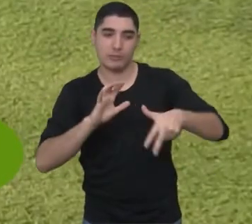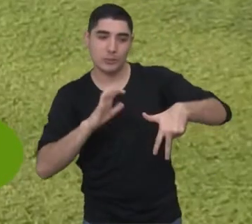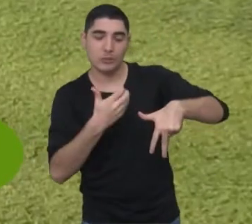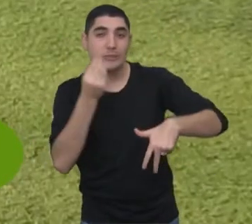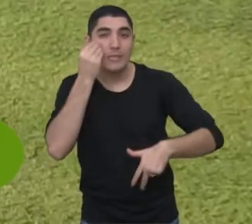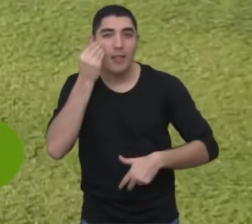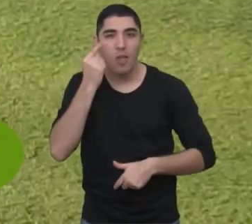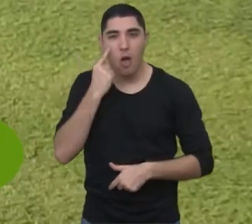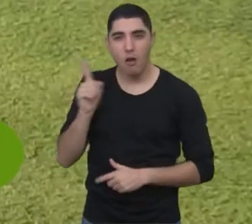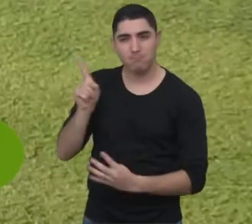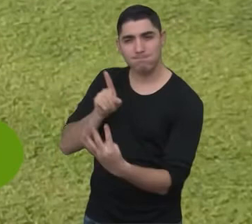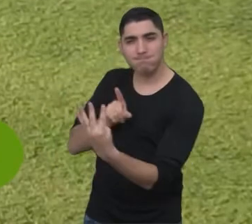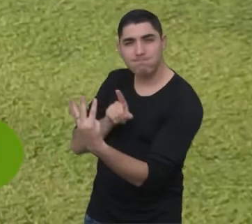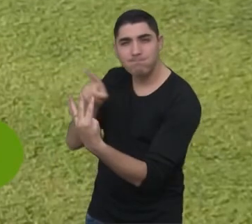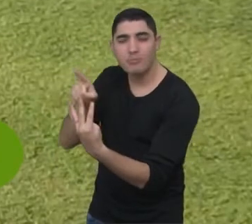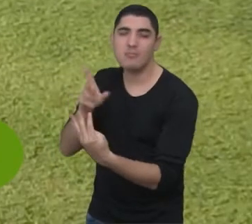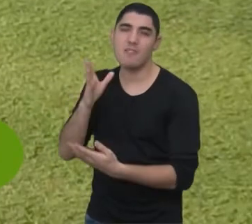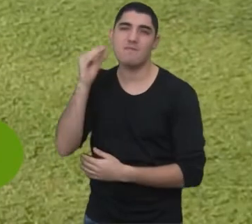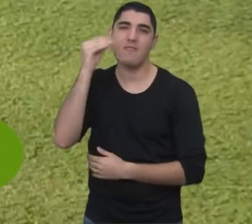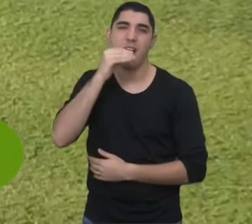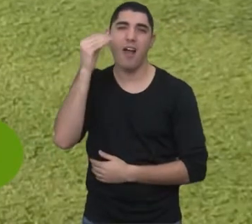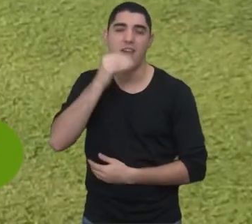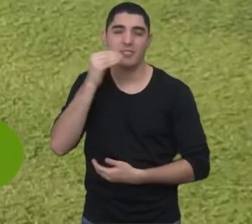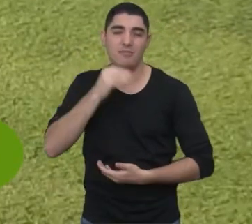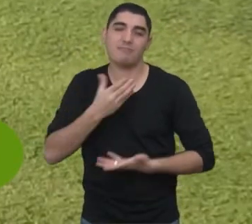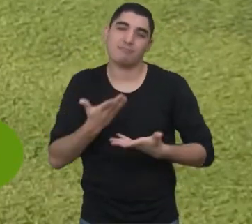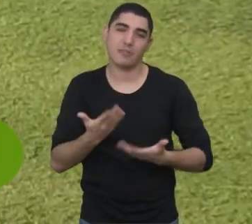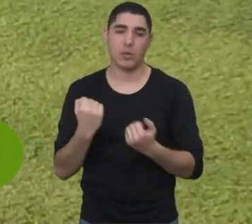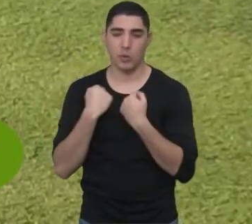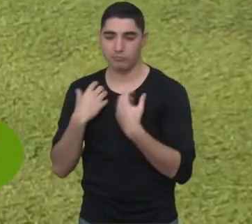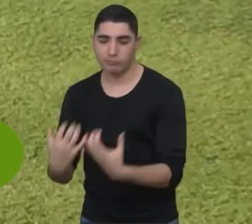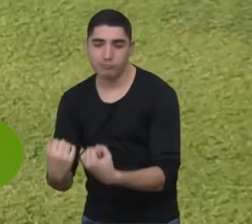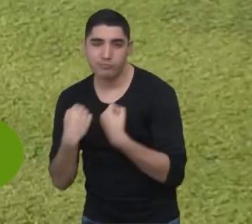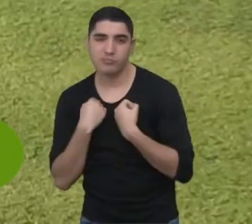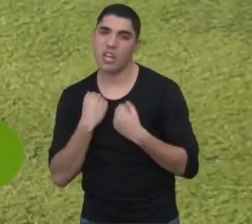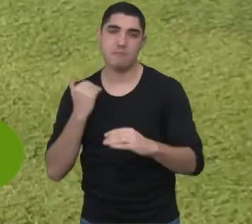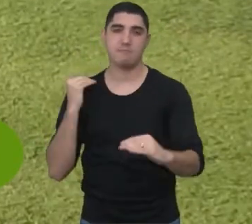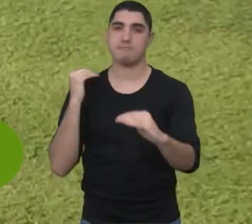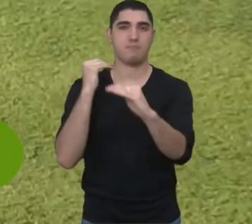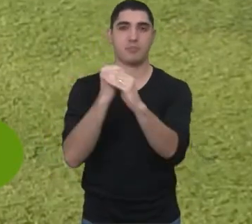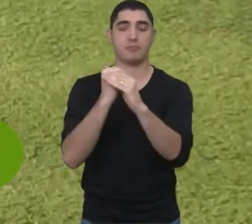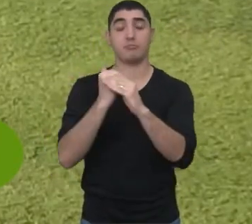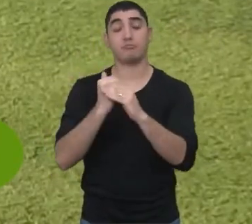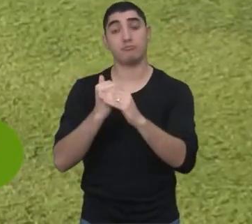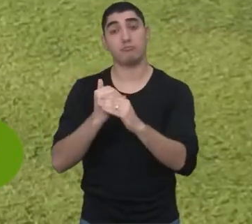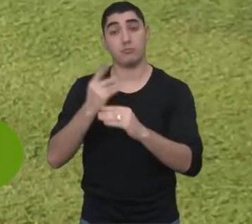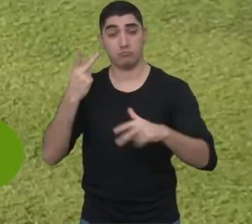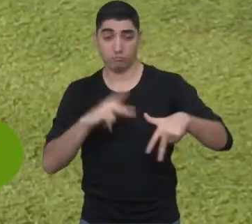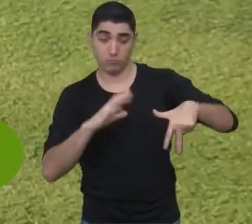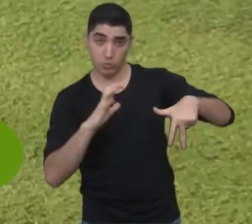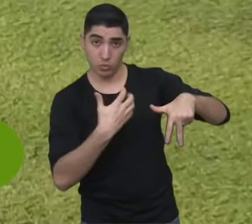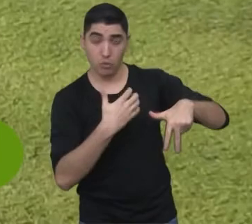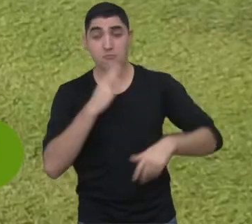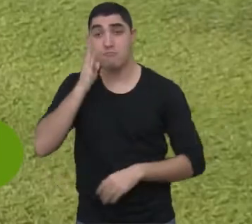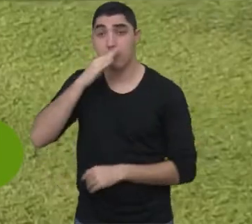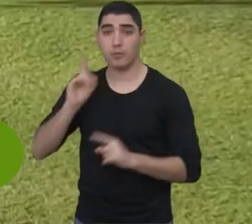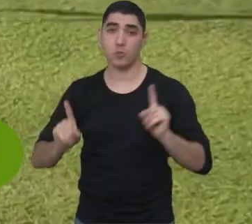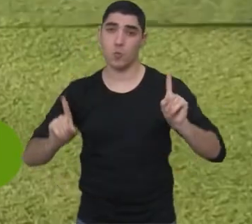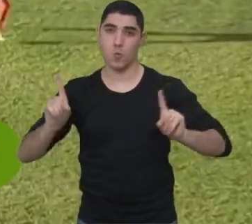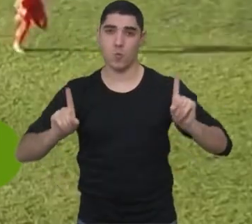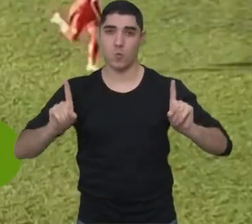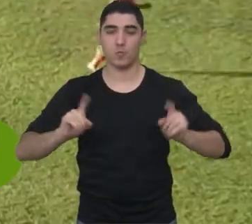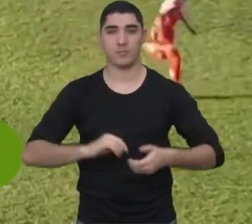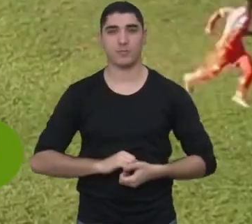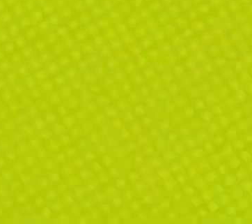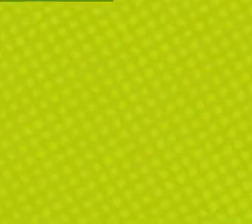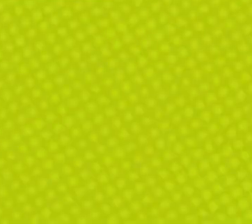Adriano bateu falta por baixo, fraquinha. Diego fez a defesa no canto esquerdo e ficou nisso. Joseense 1, Inter de Bebedouro também